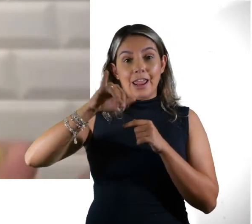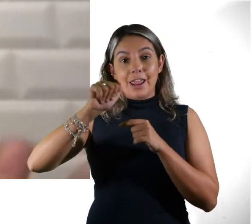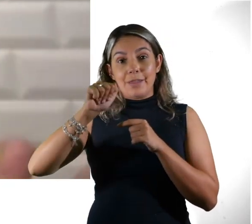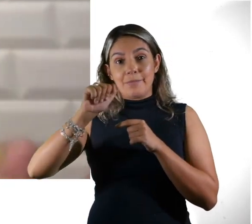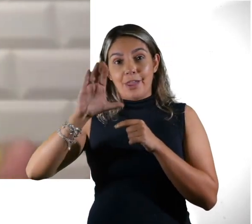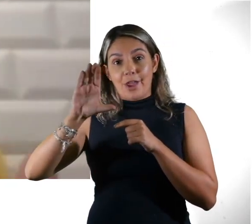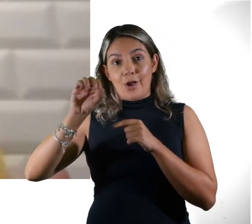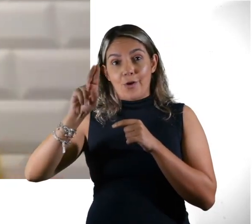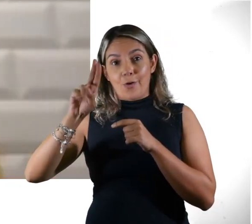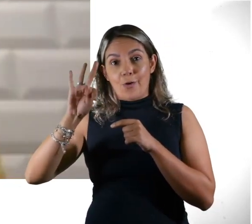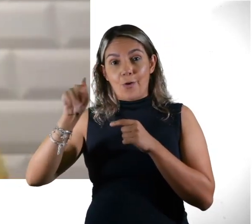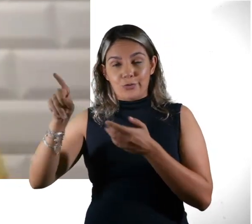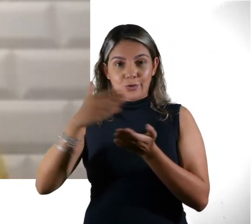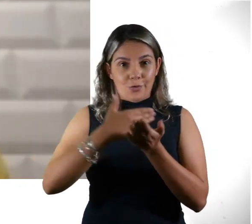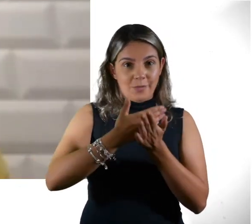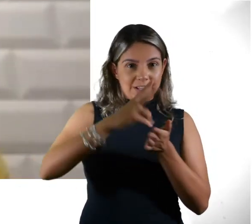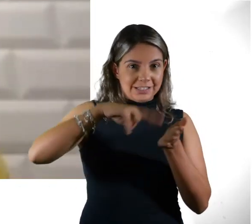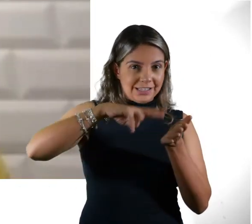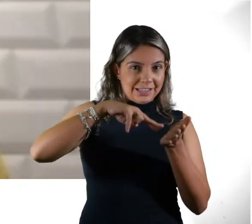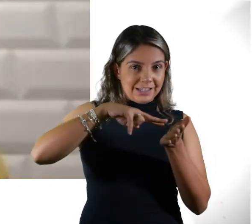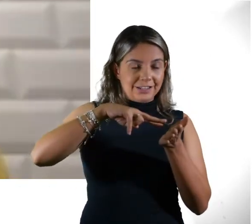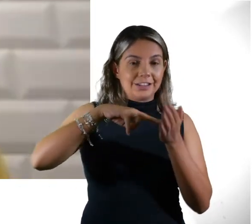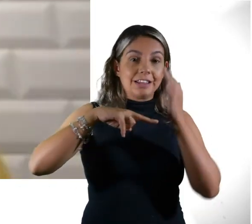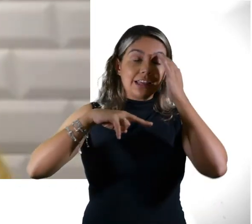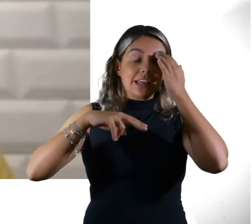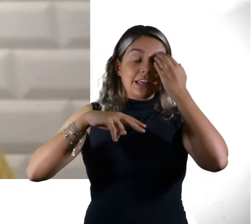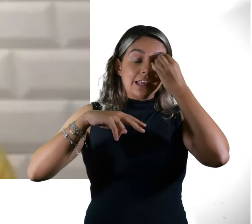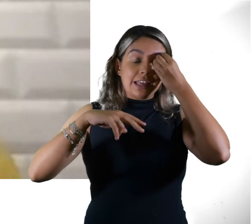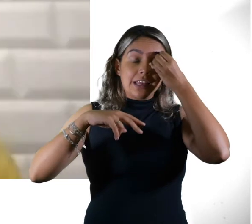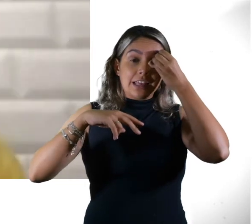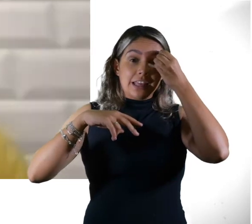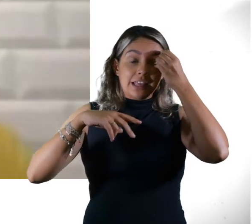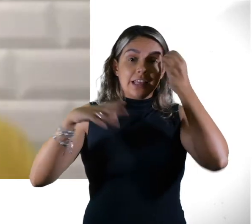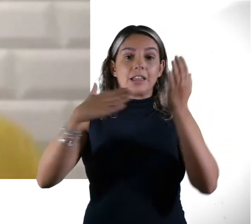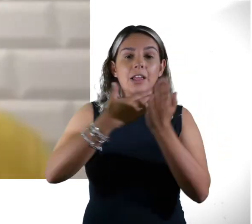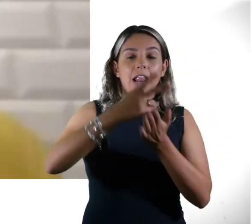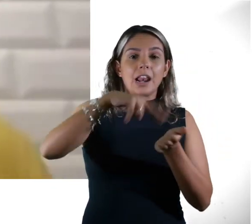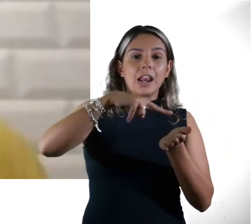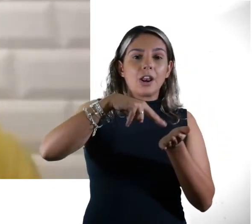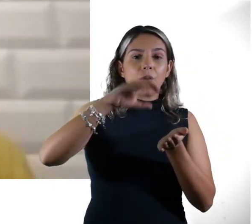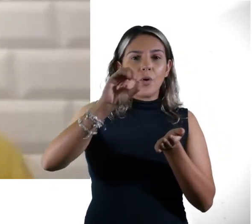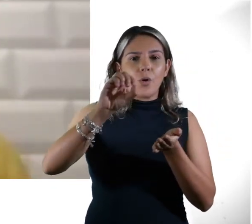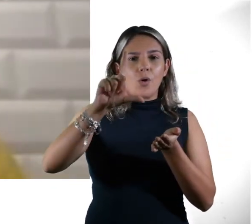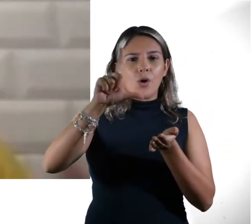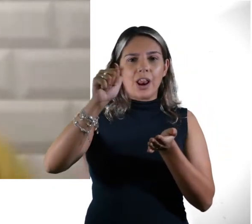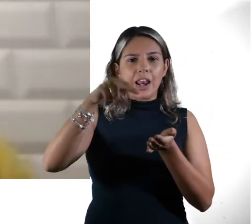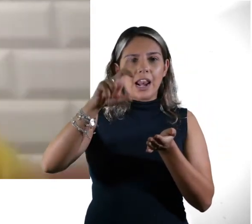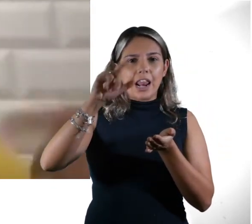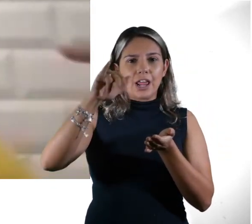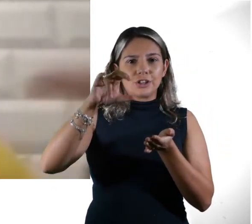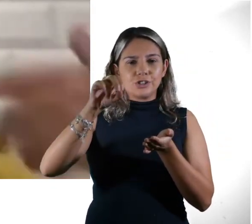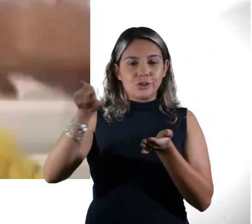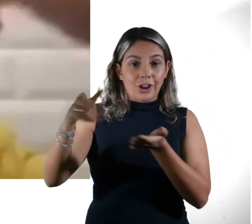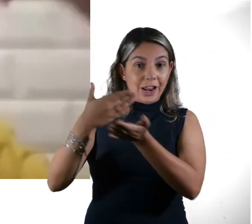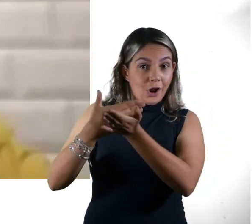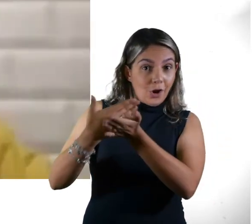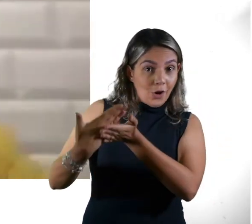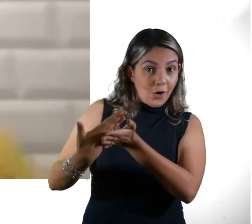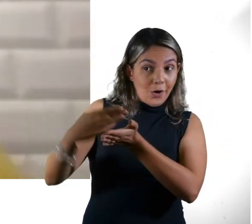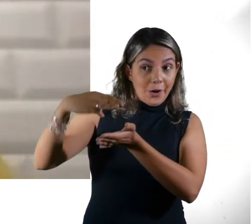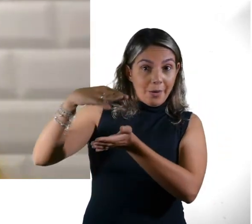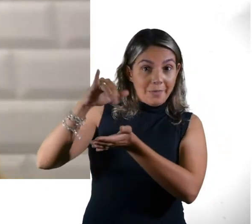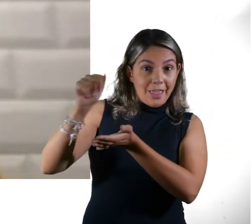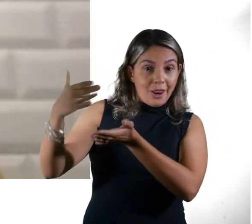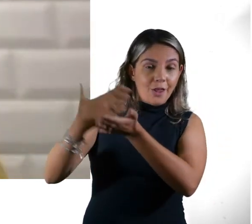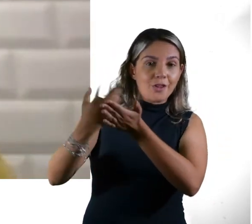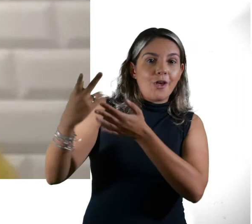por ler o Landino, o Mia não começa por ler o Guimarães Rosa, o Mia começa por ler o Landino, e é a partir do Landino que ele cria